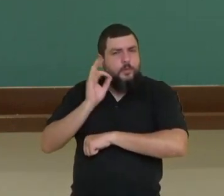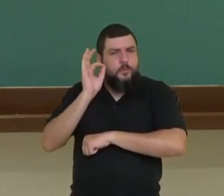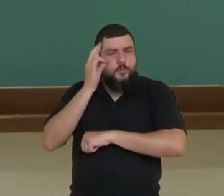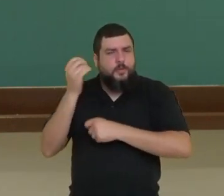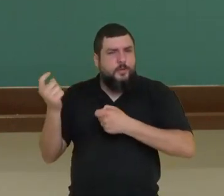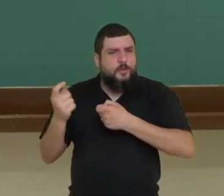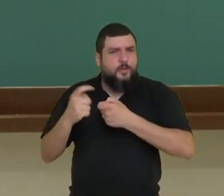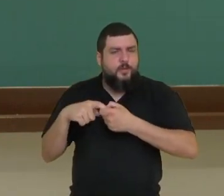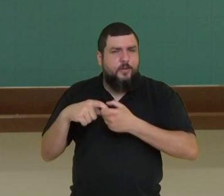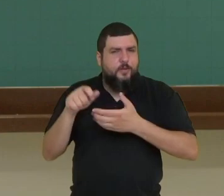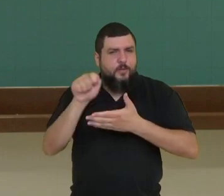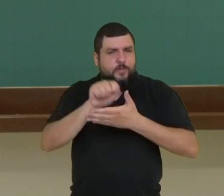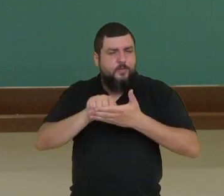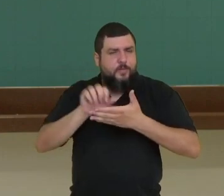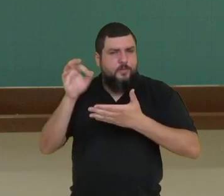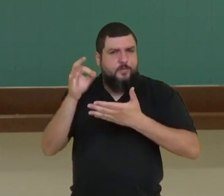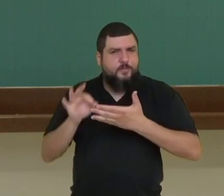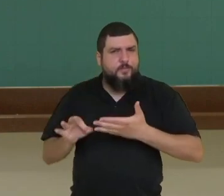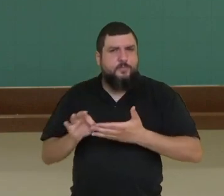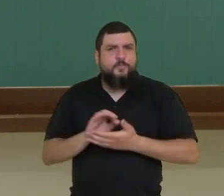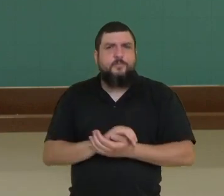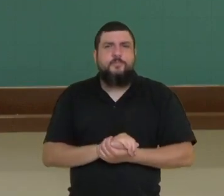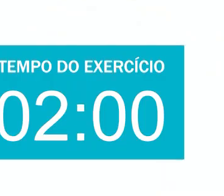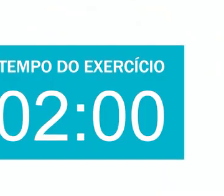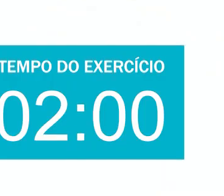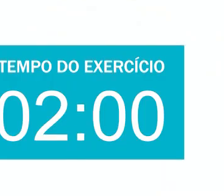volto a seguir para conferir.